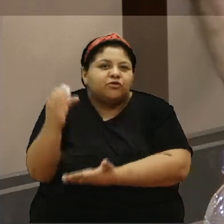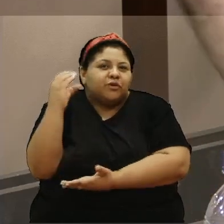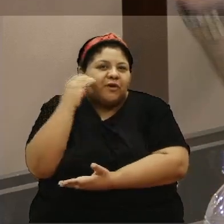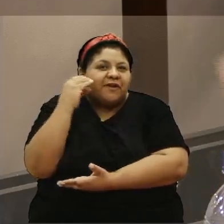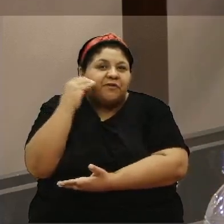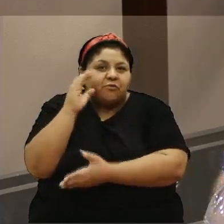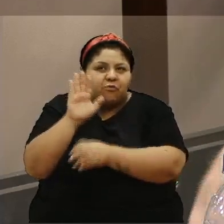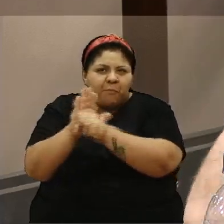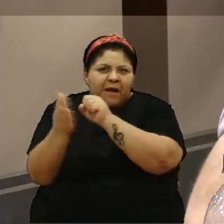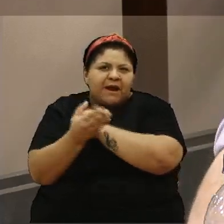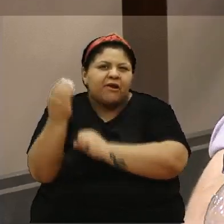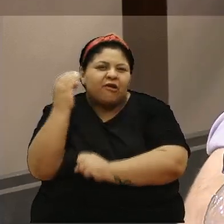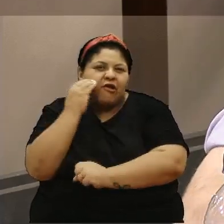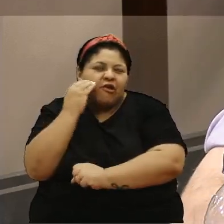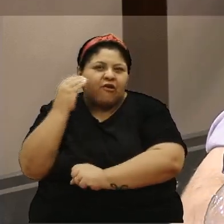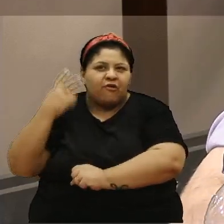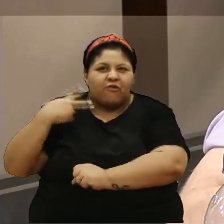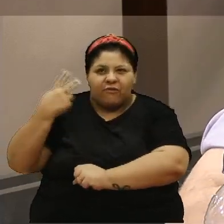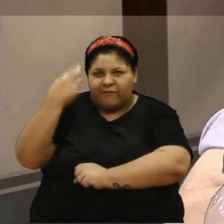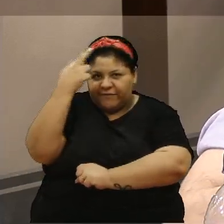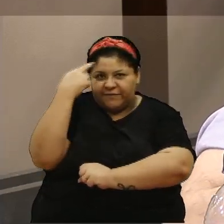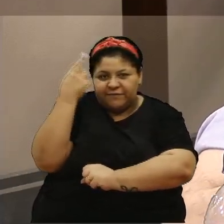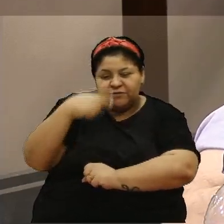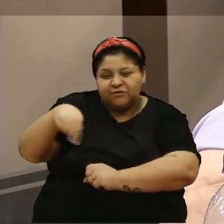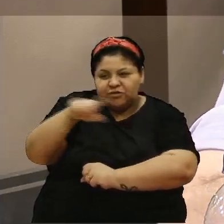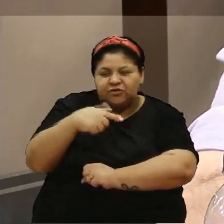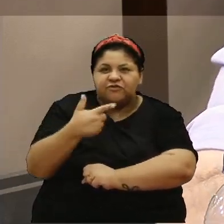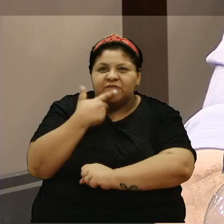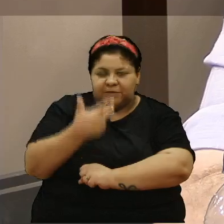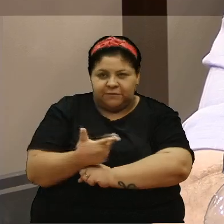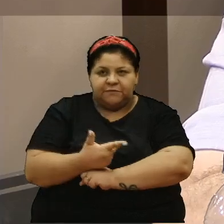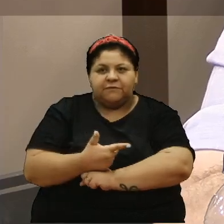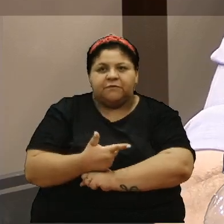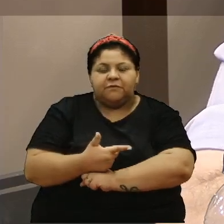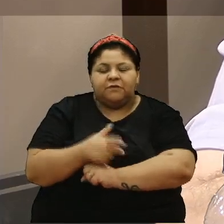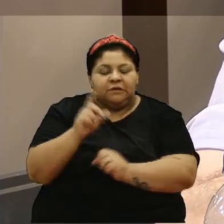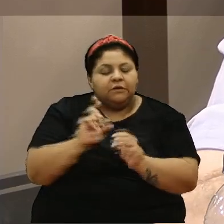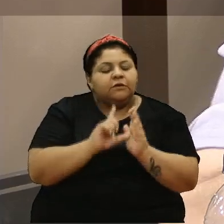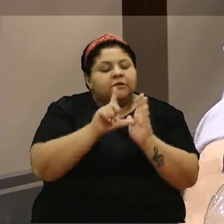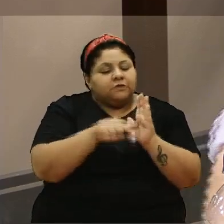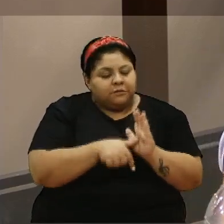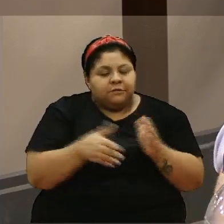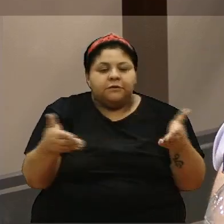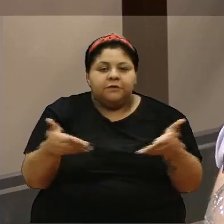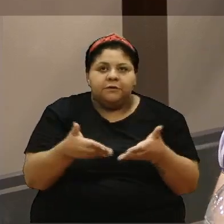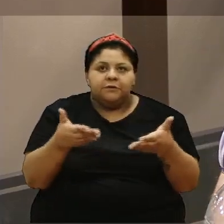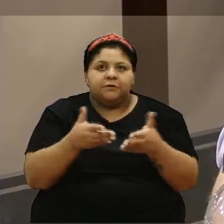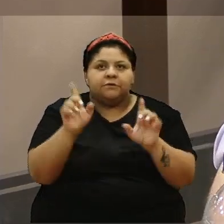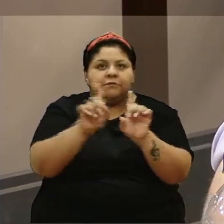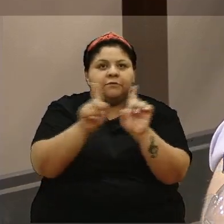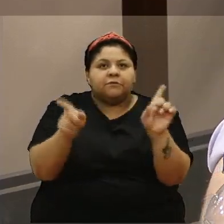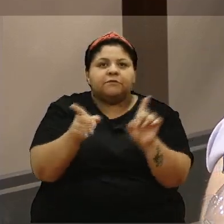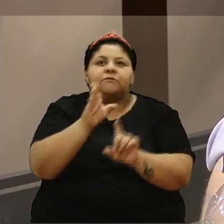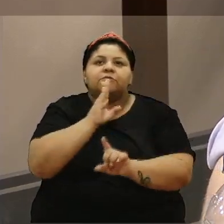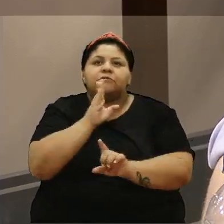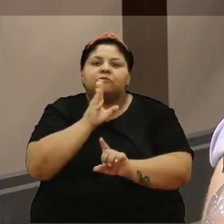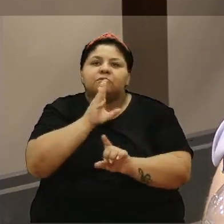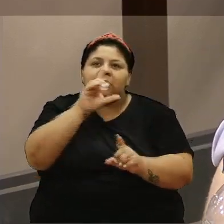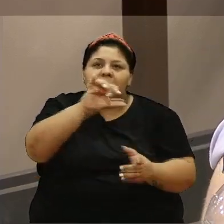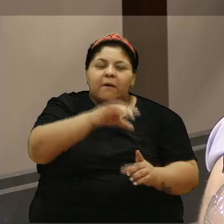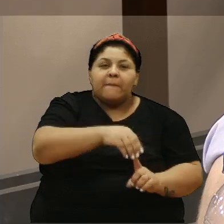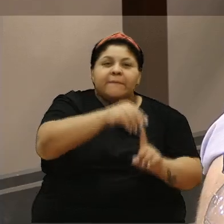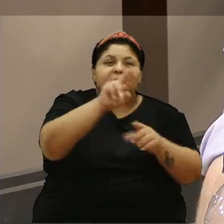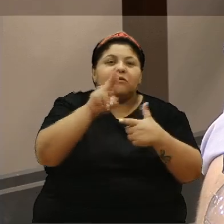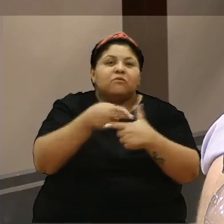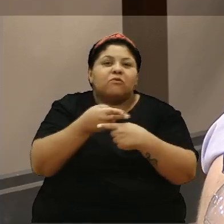até o vereador Rafael Bueno, nós estávamos comentando aqui, e logo depois, hoje, Gramado é conhecida como a capital do chocolate. Por